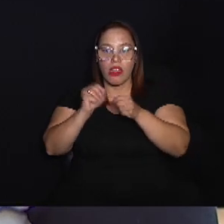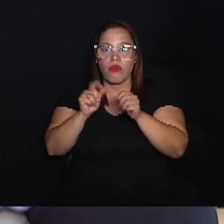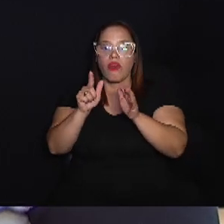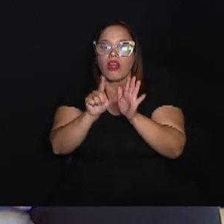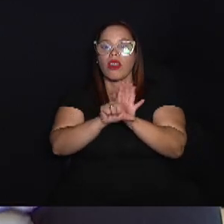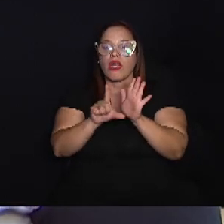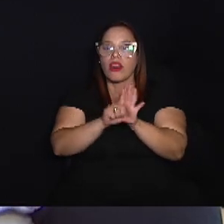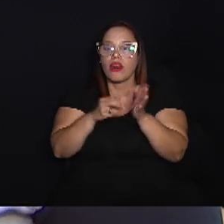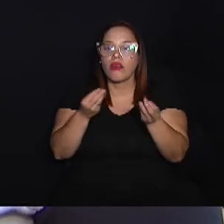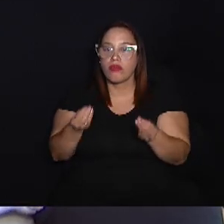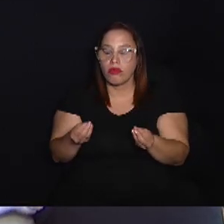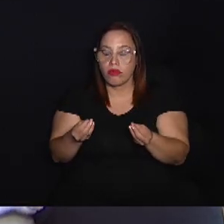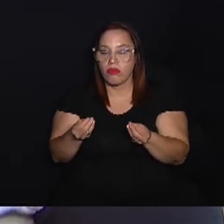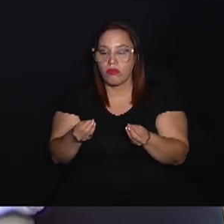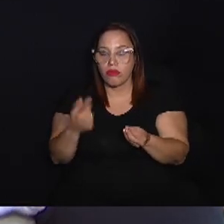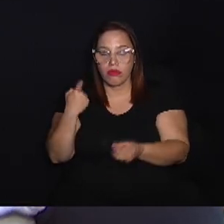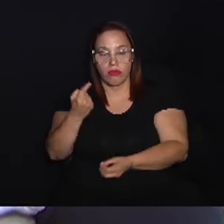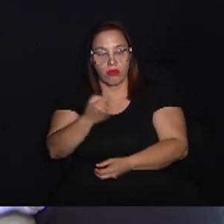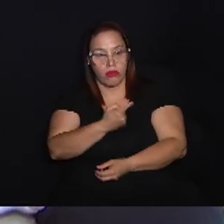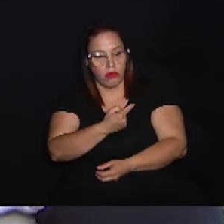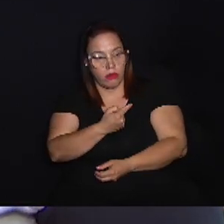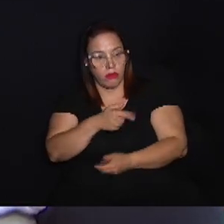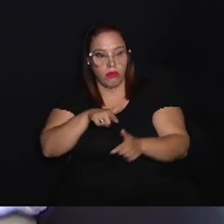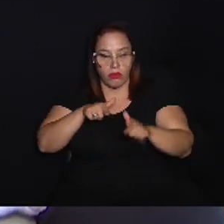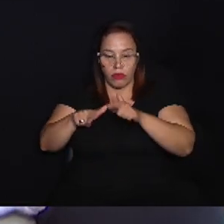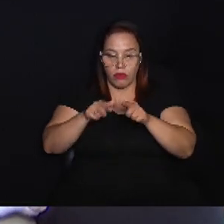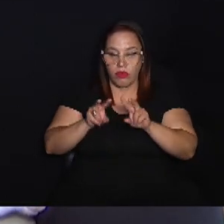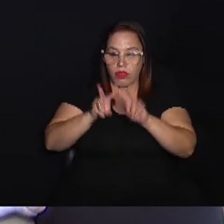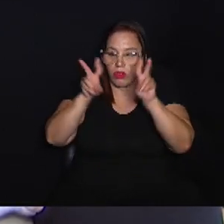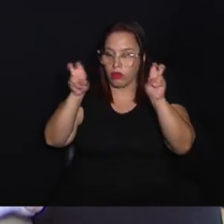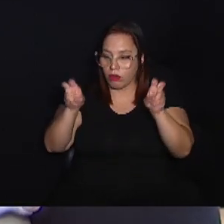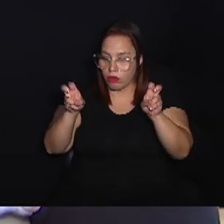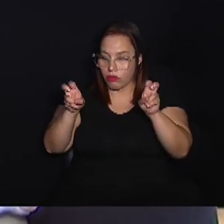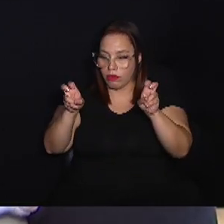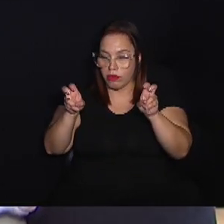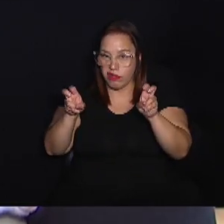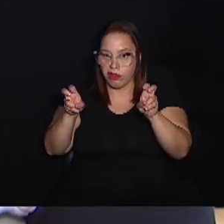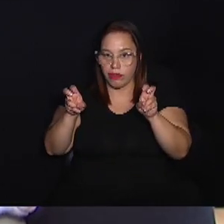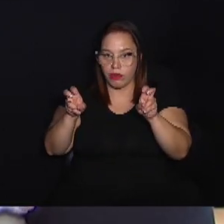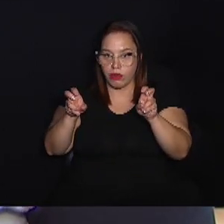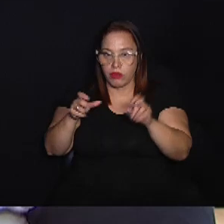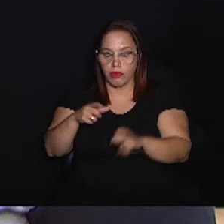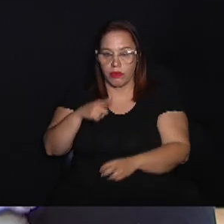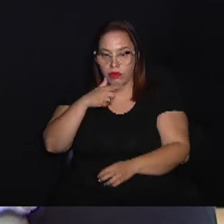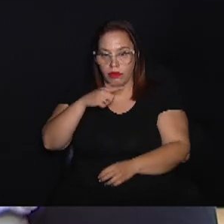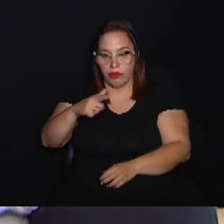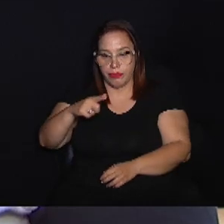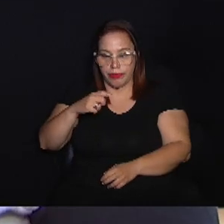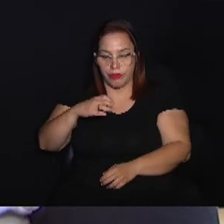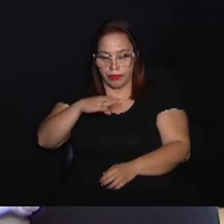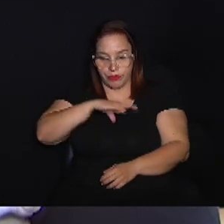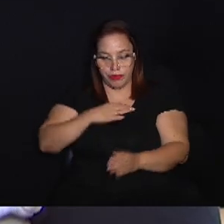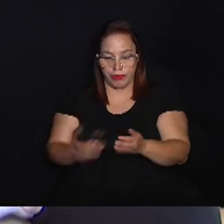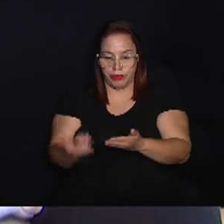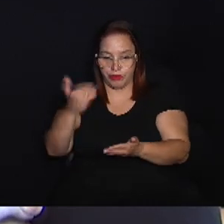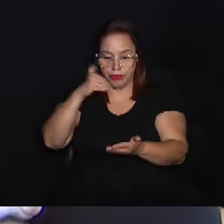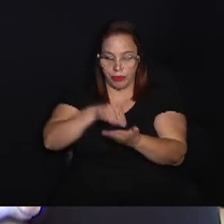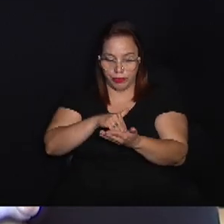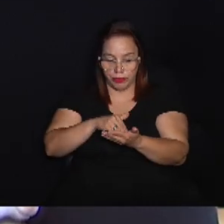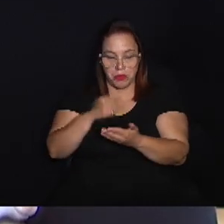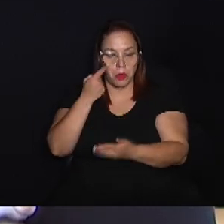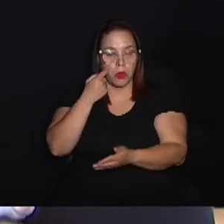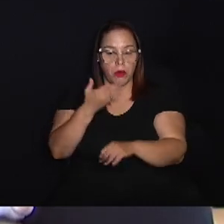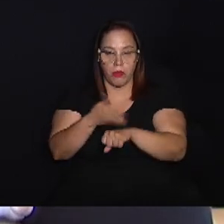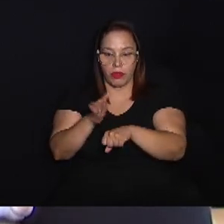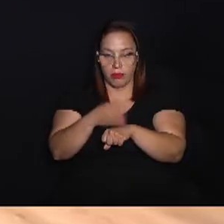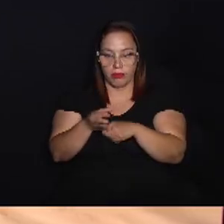e tudo mais. Então nós trabalhamos esse assunto na disciplina de língua portuguesa e os trouxemos para visitar e ver um pouquinho na